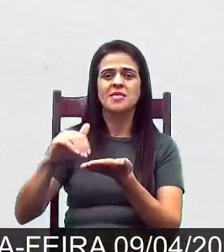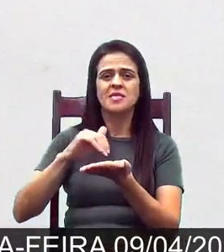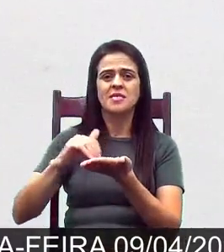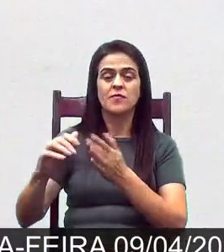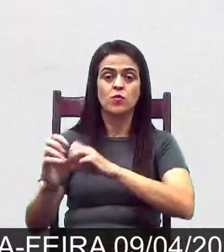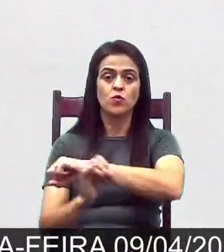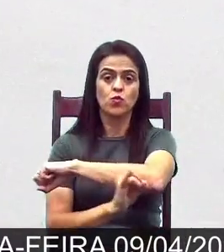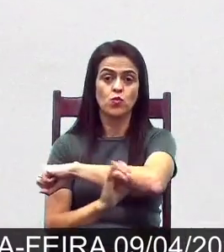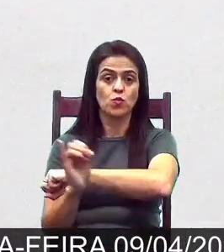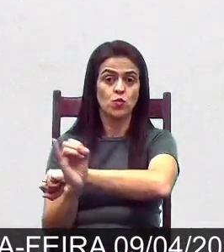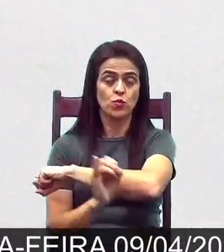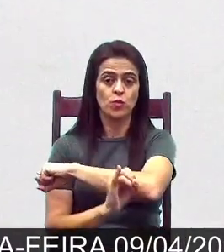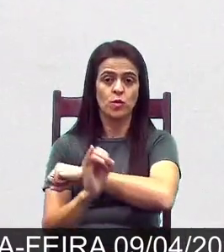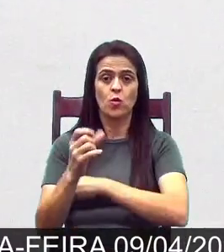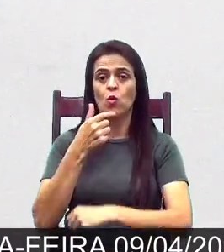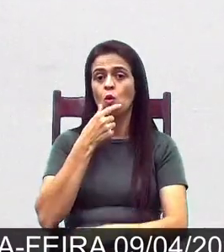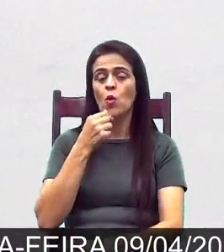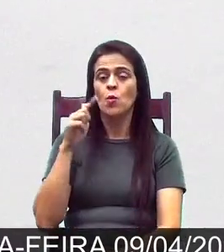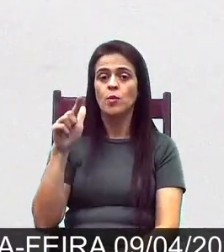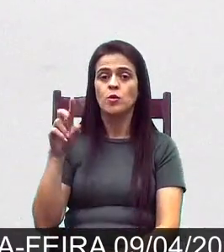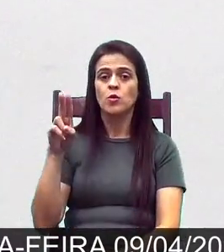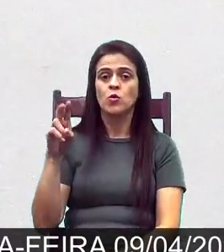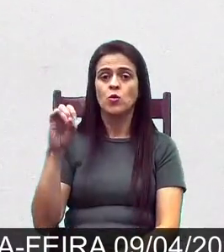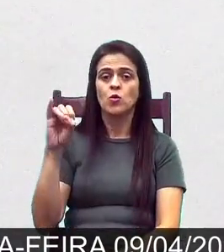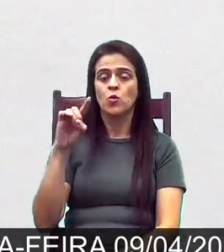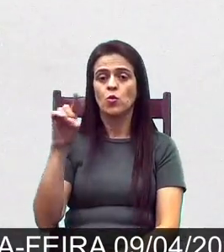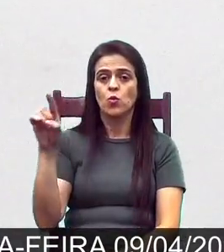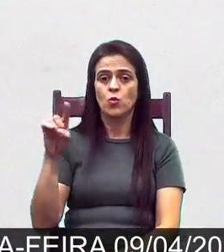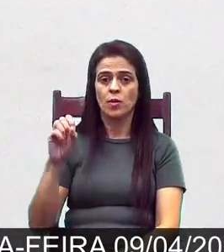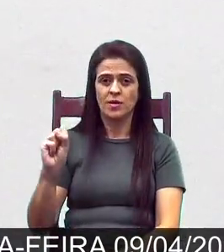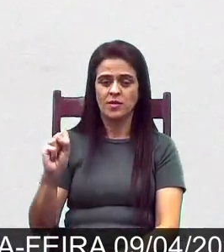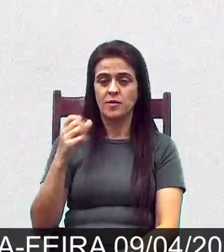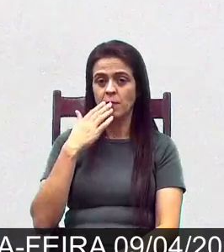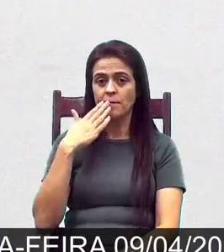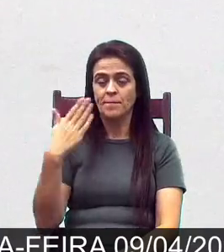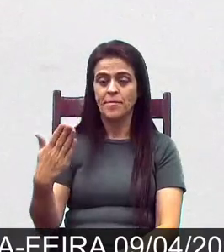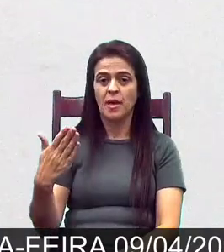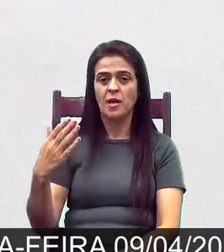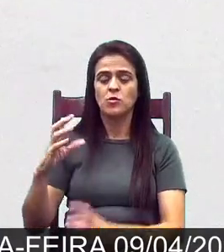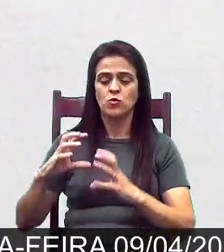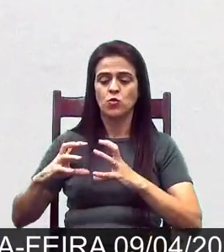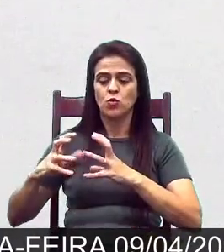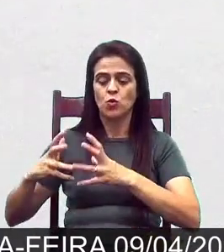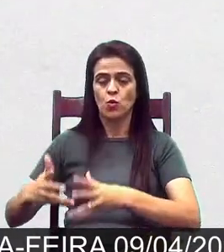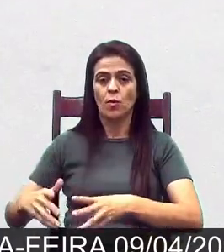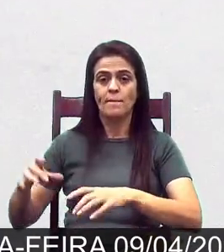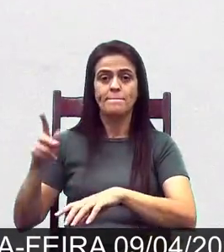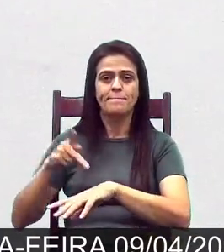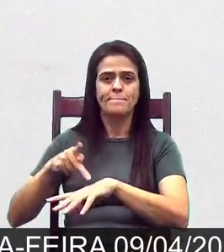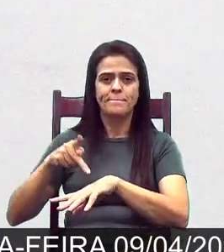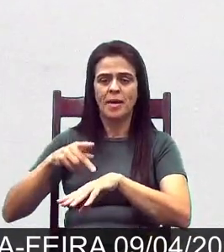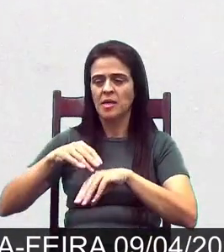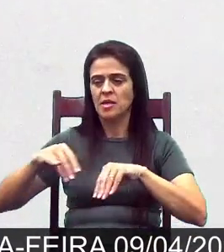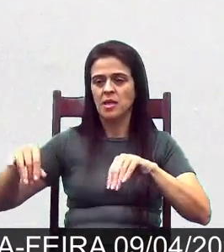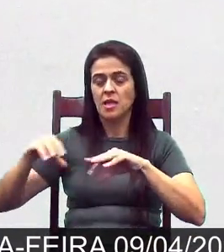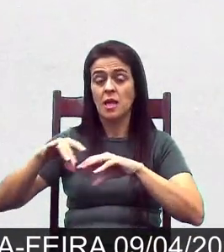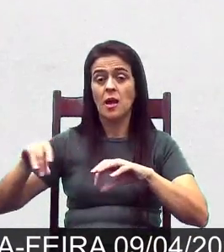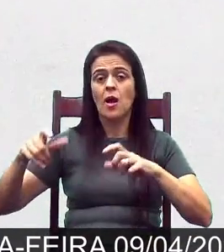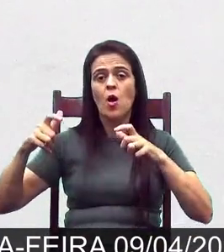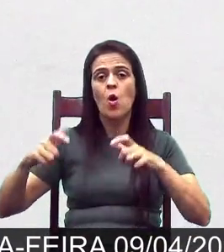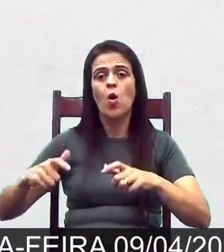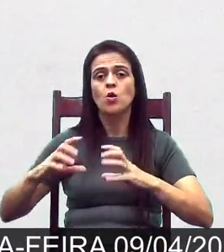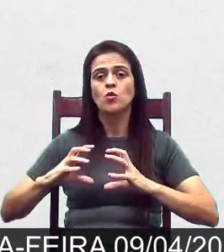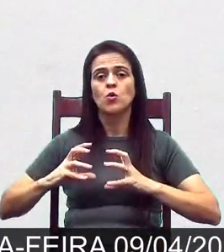de Infraestrutura, Luiz Severo Braga, solicitando patrulhamento e cascalhamento das